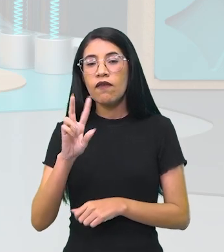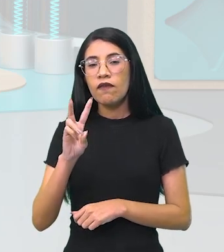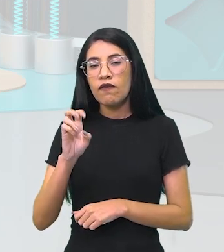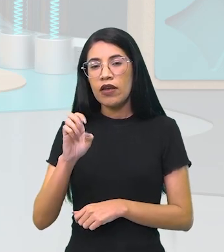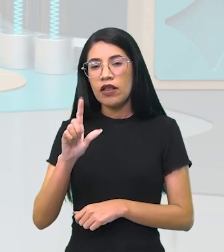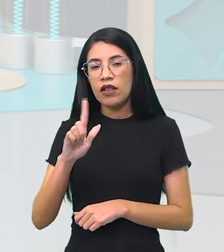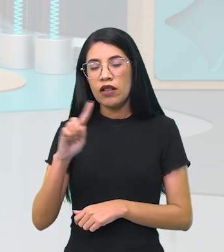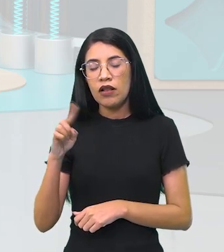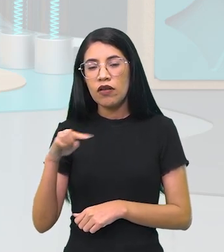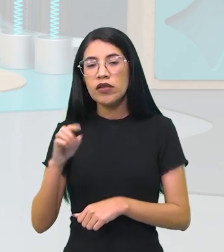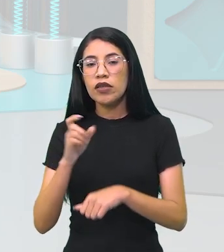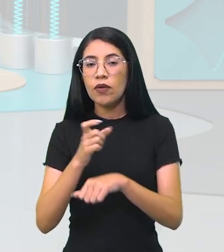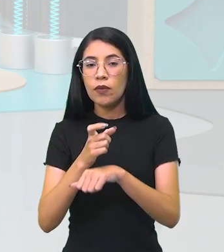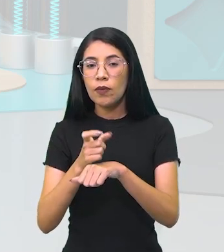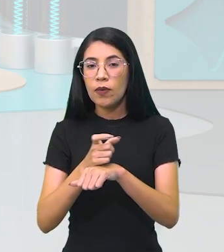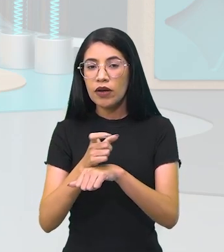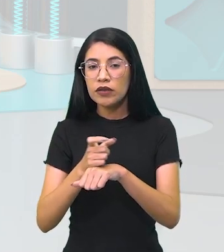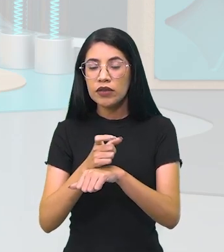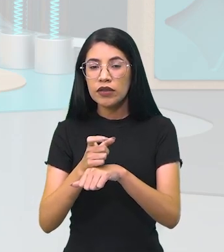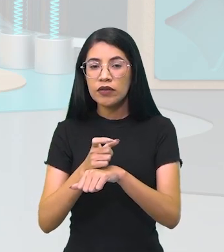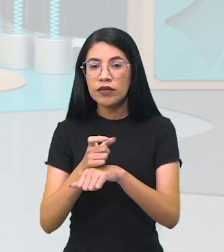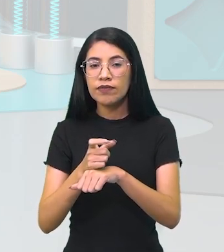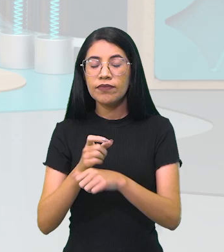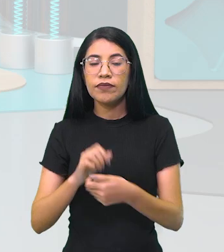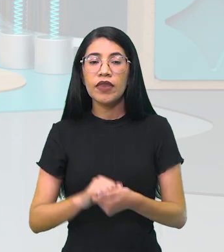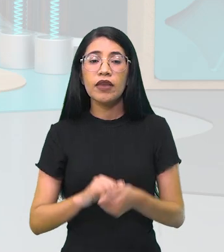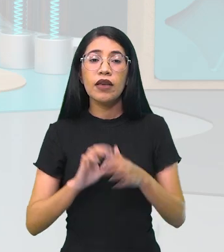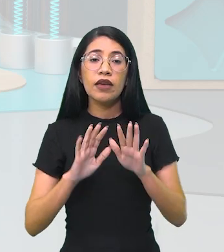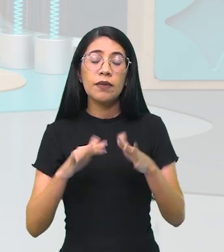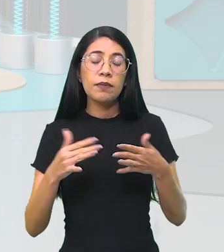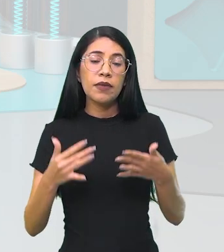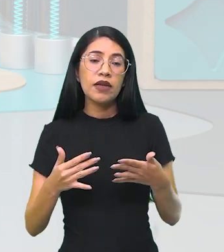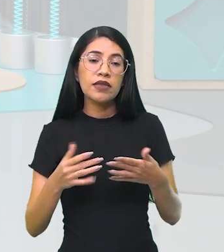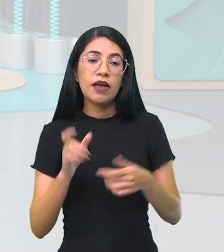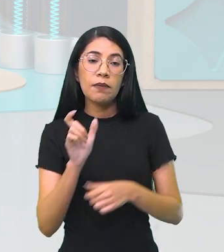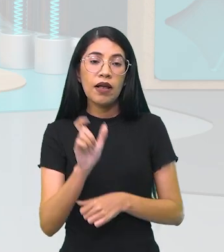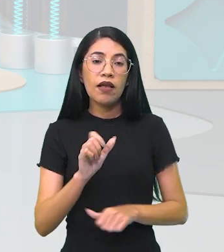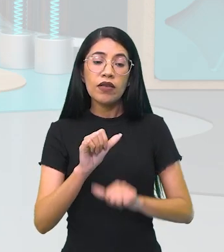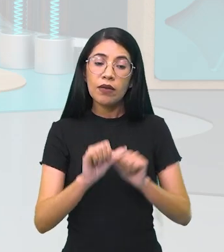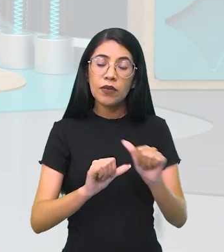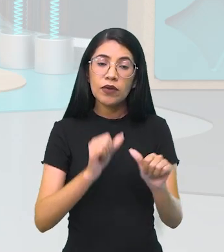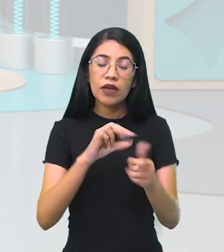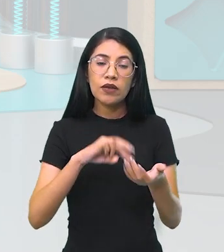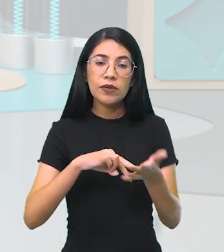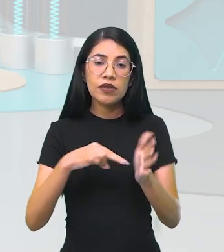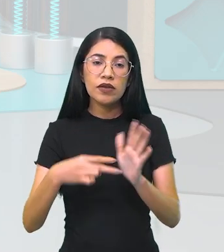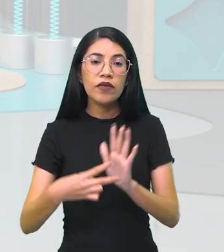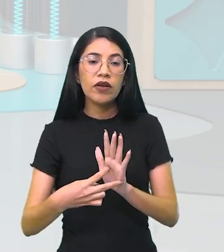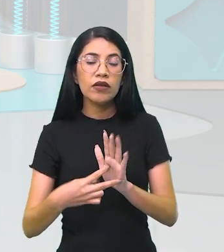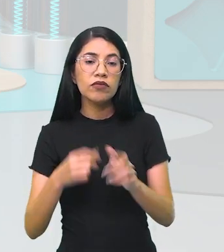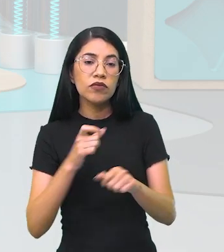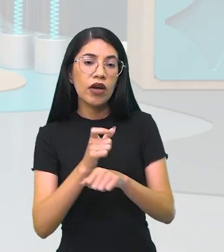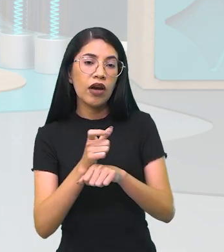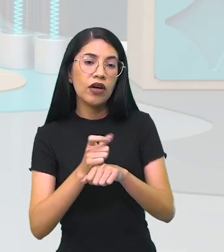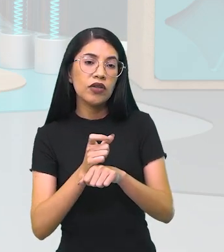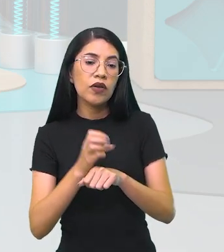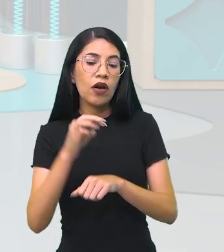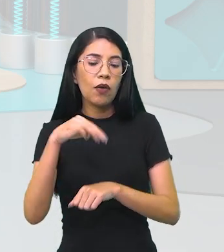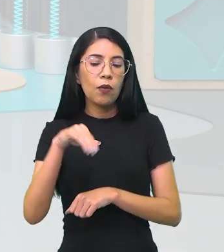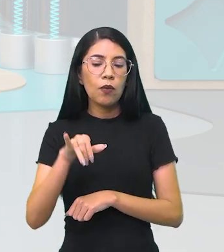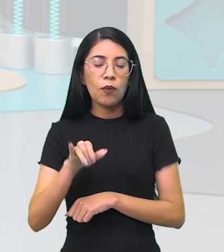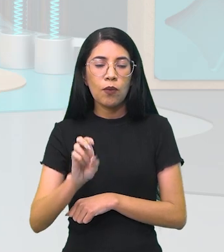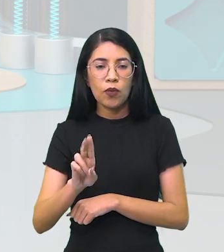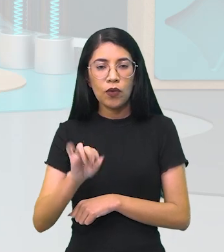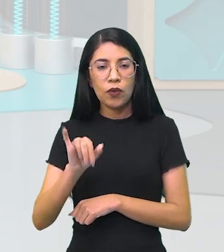adjetivo, né, do substantivo ali centroavante. E qual é a palavra que está modificando o sentido desse adjetivo? O